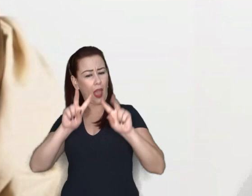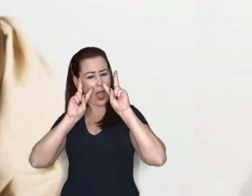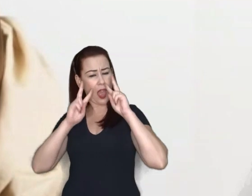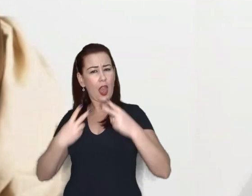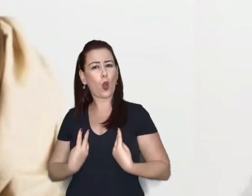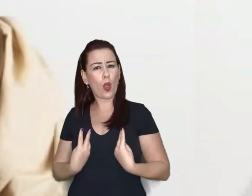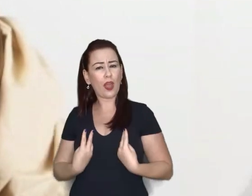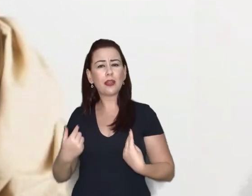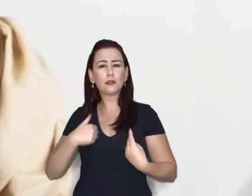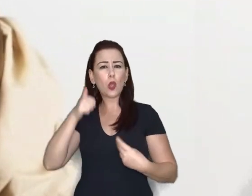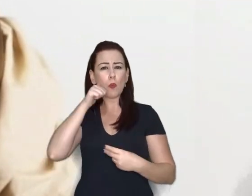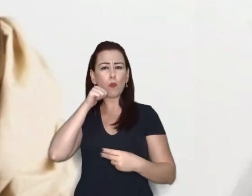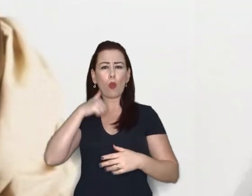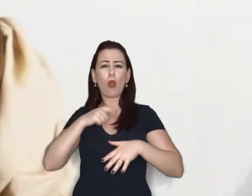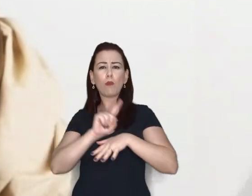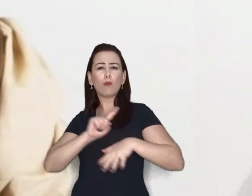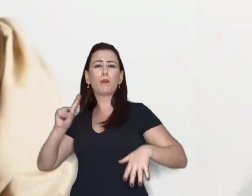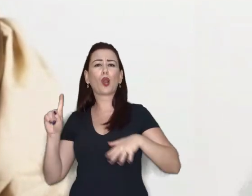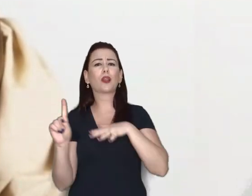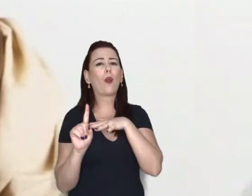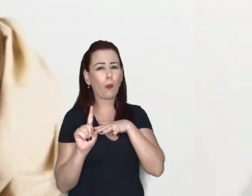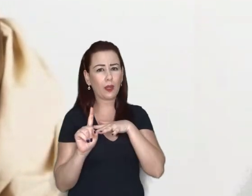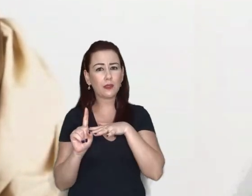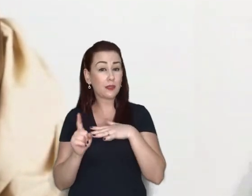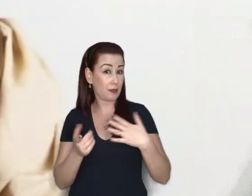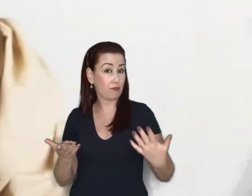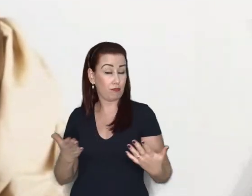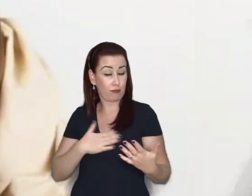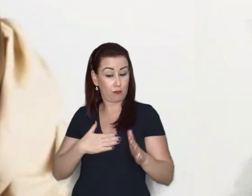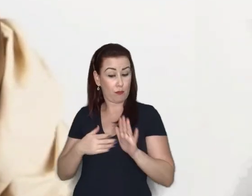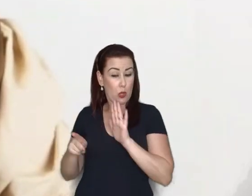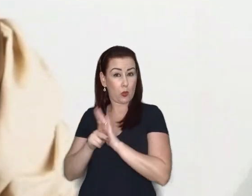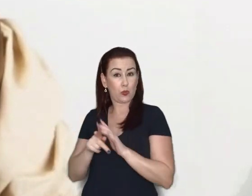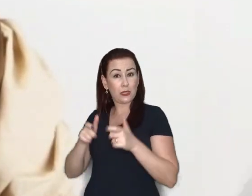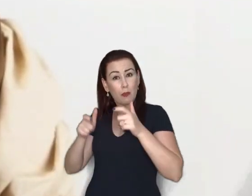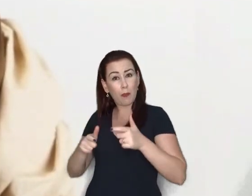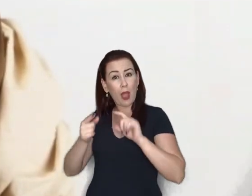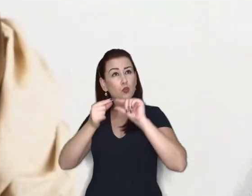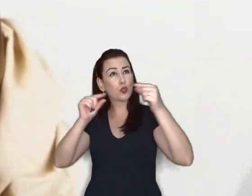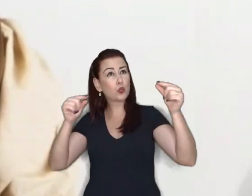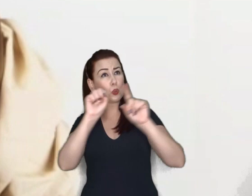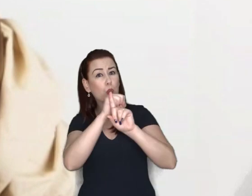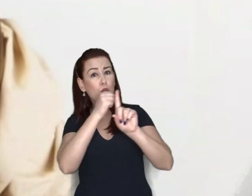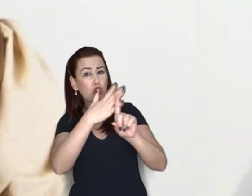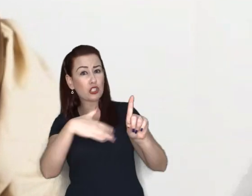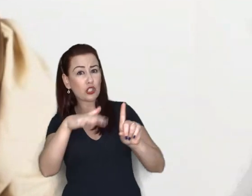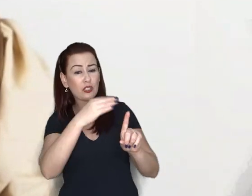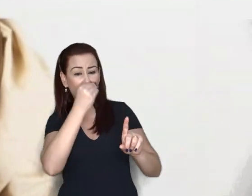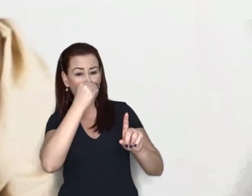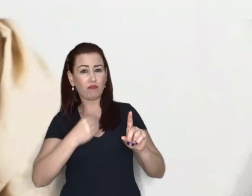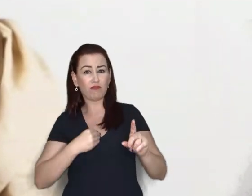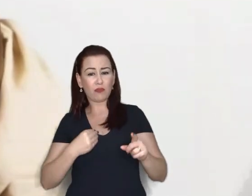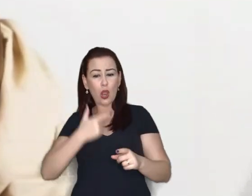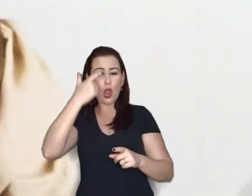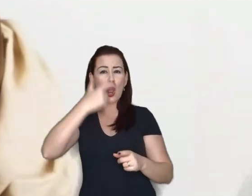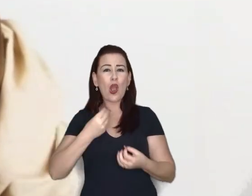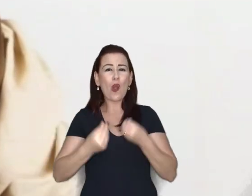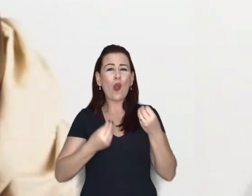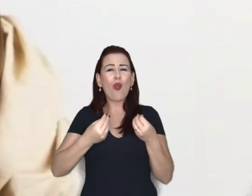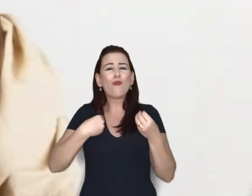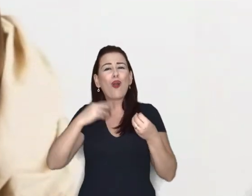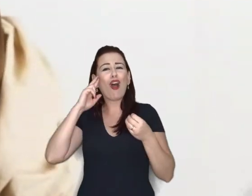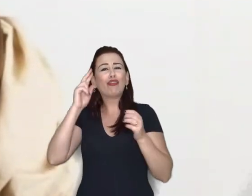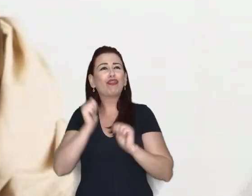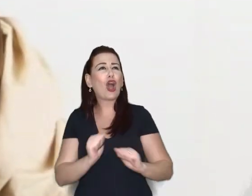assumindo o papel de protagonistas, aumentando seu espaço nas estruturas sociais, abandonando a figura de meras donas de